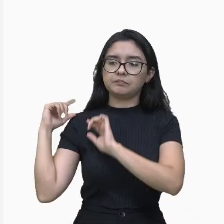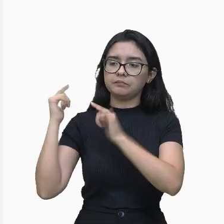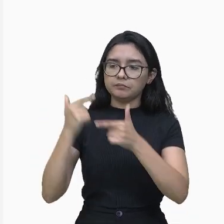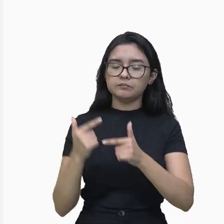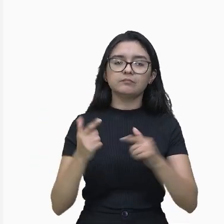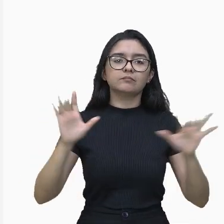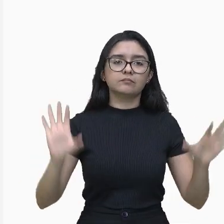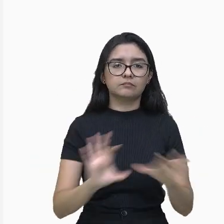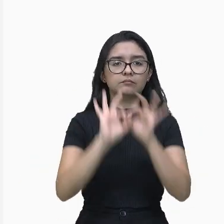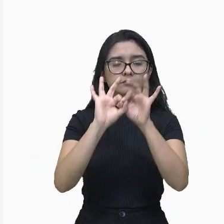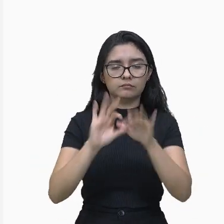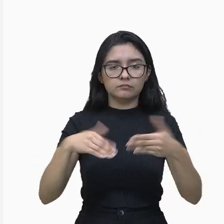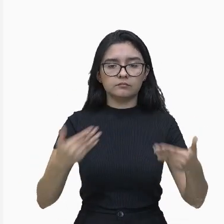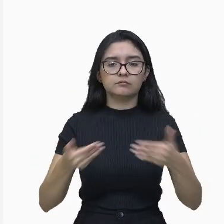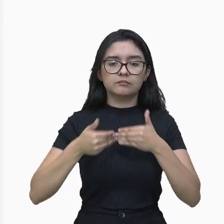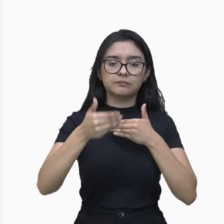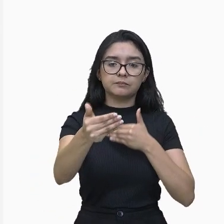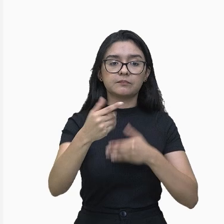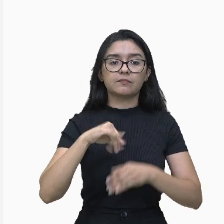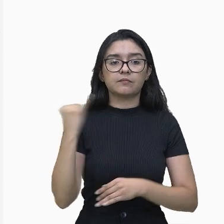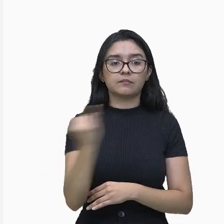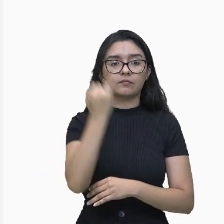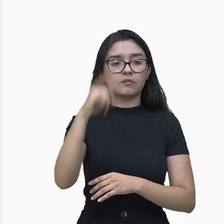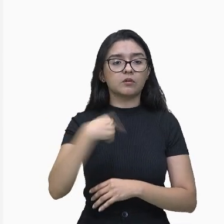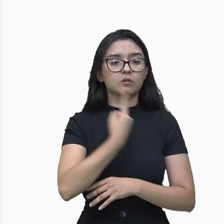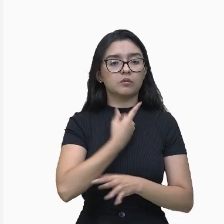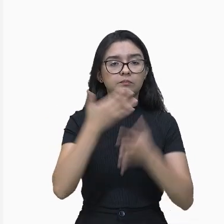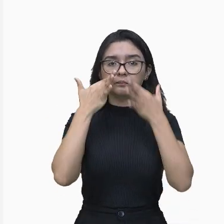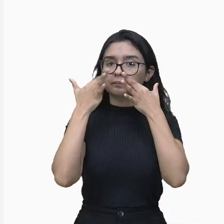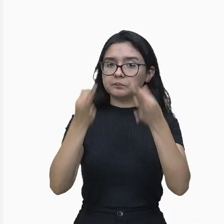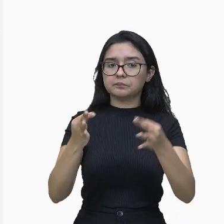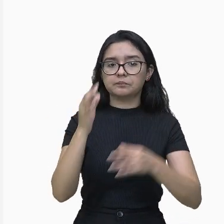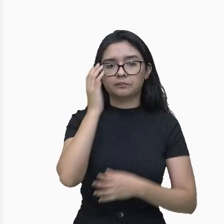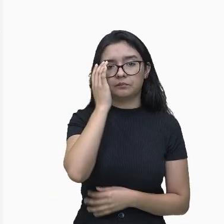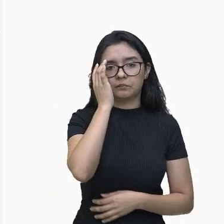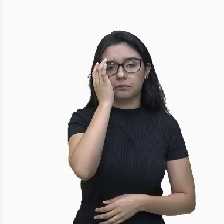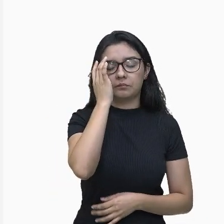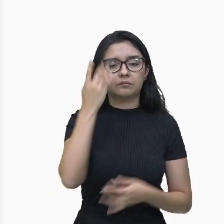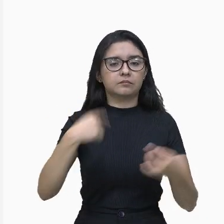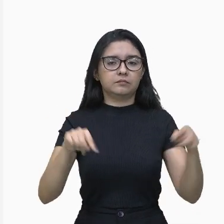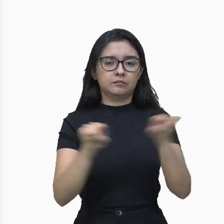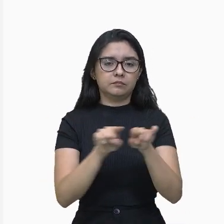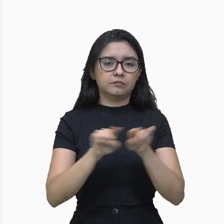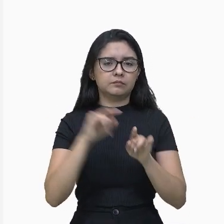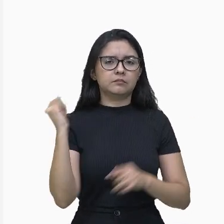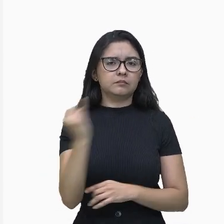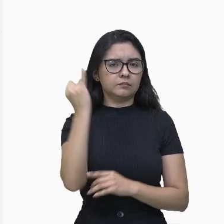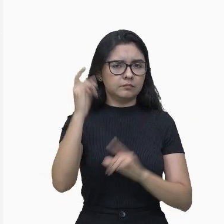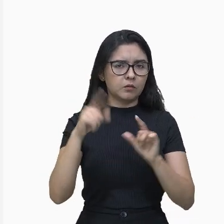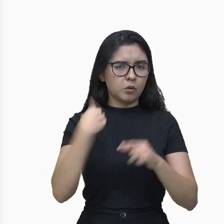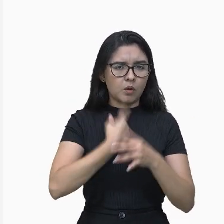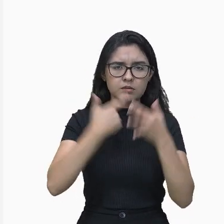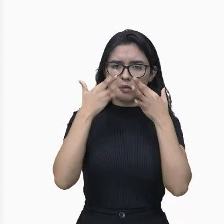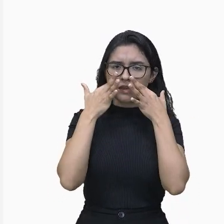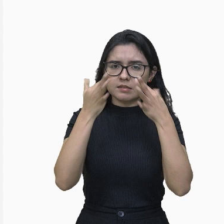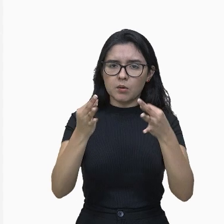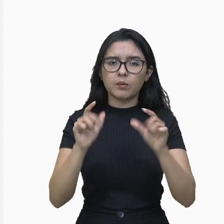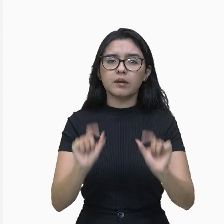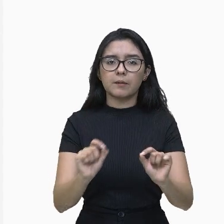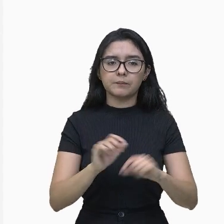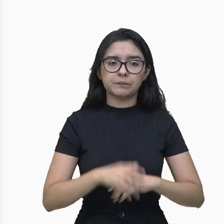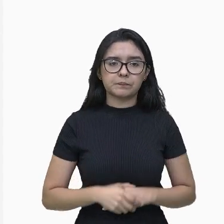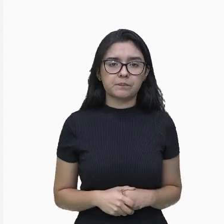certo e aí seguindo é importante a gente ficar atento é importante a gente prestar atenção que